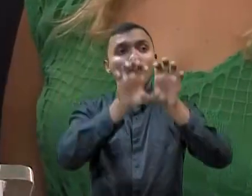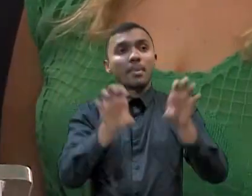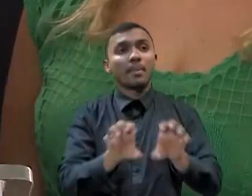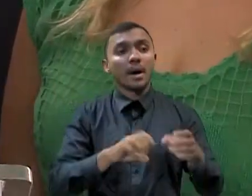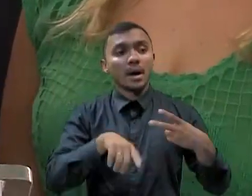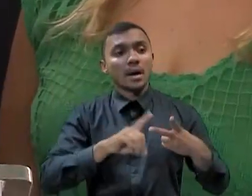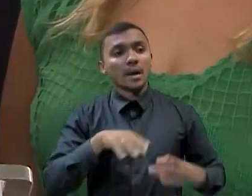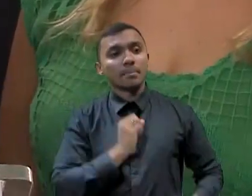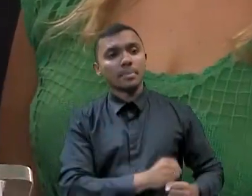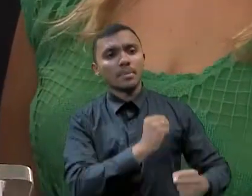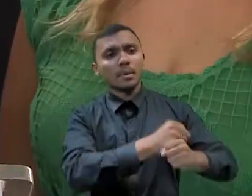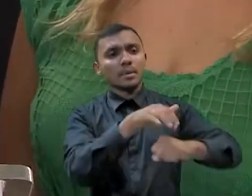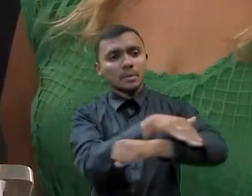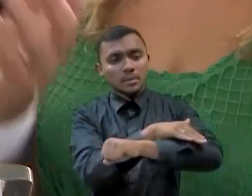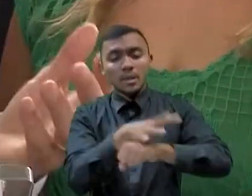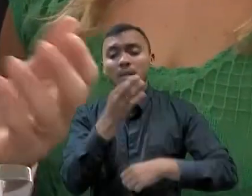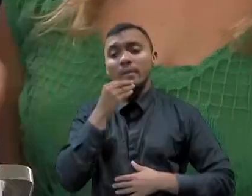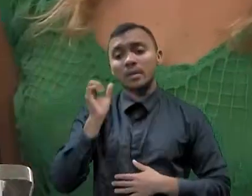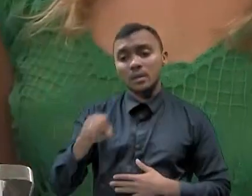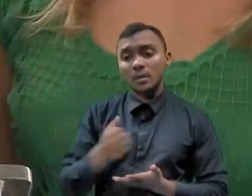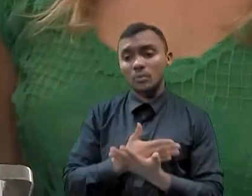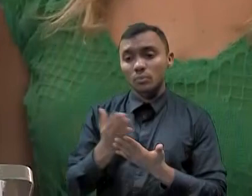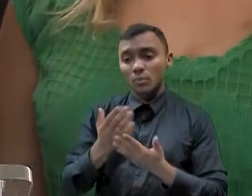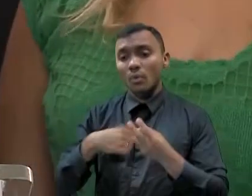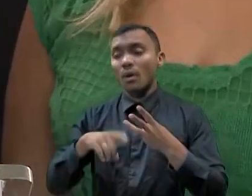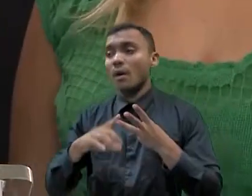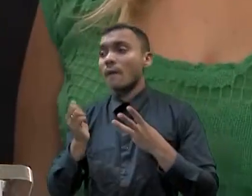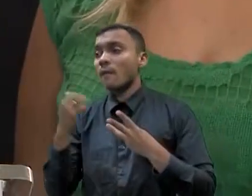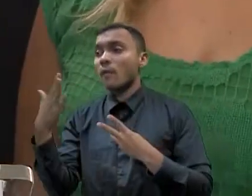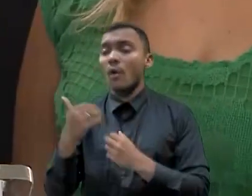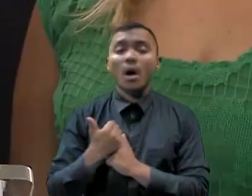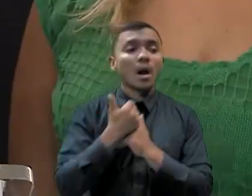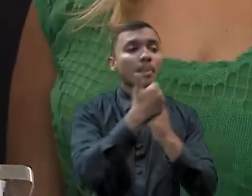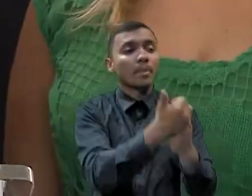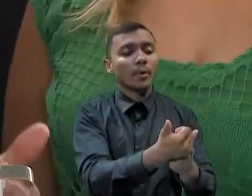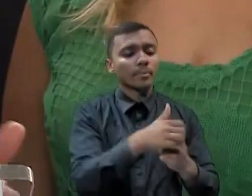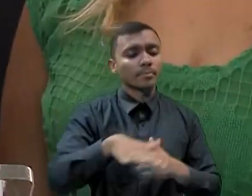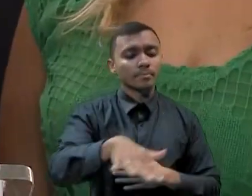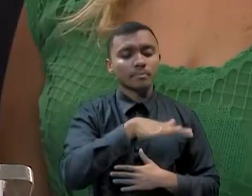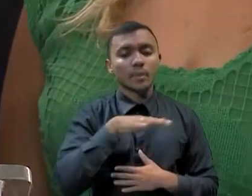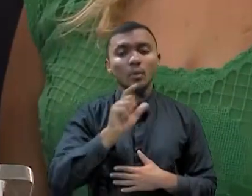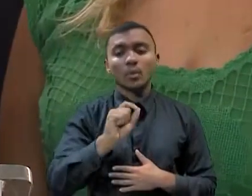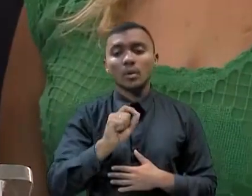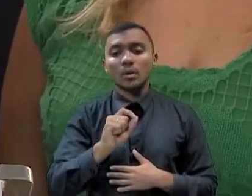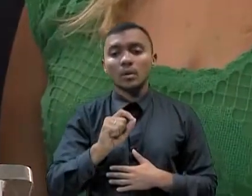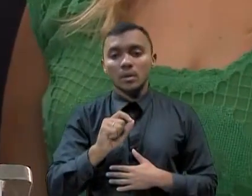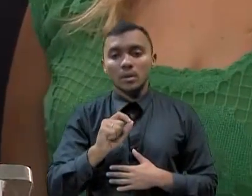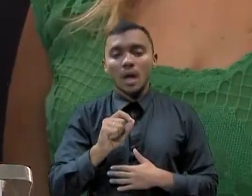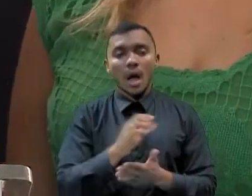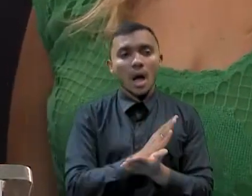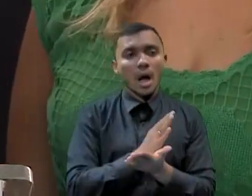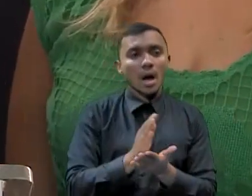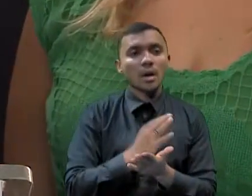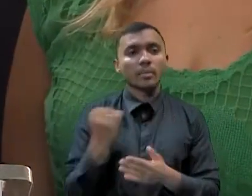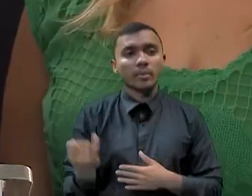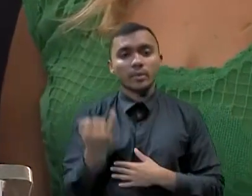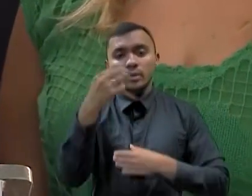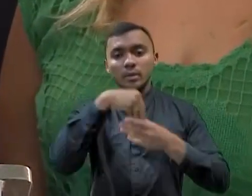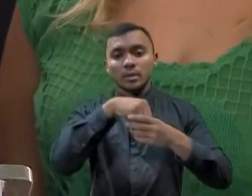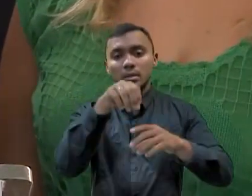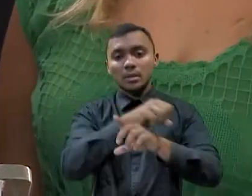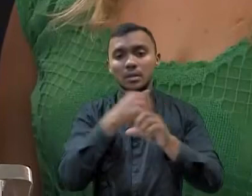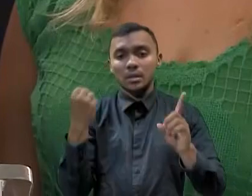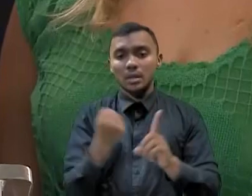pavimentações que precisam serem feitas, apoios à questão de segmentos importantes na sociedade cearense,